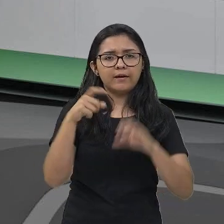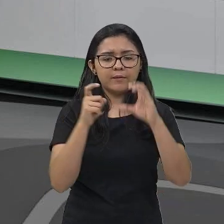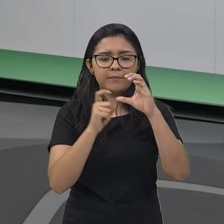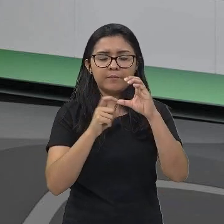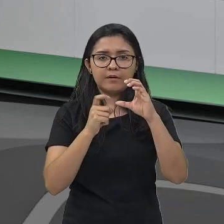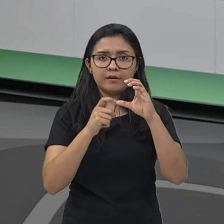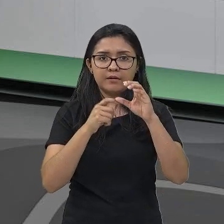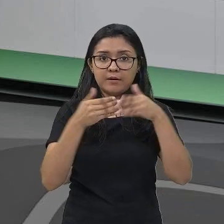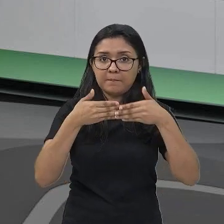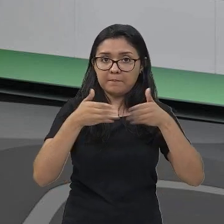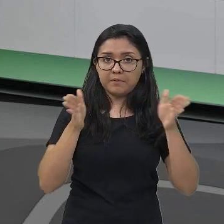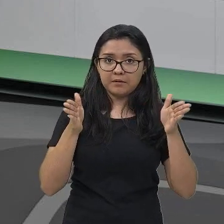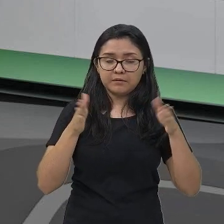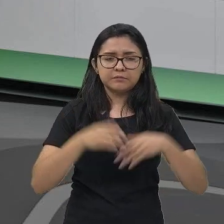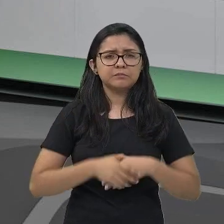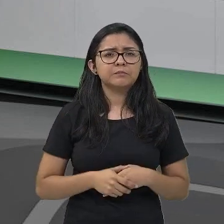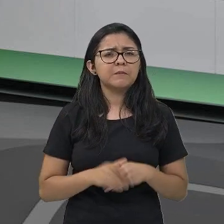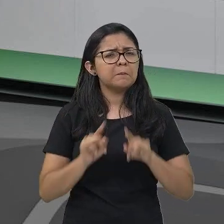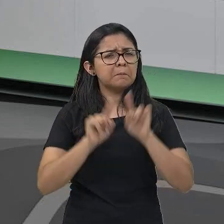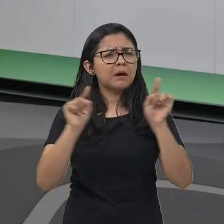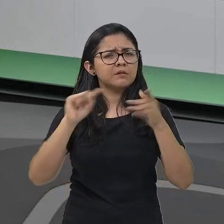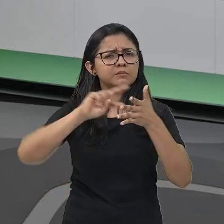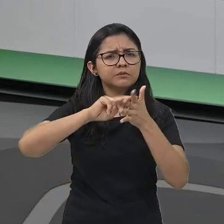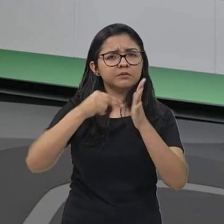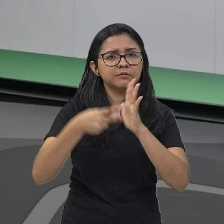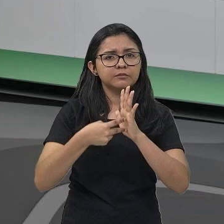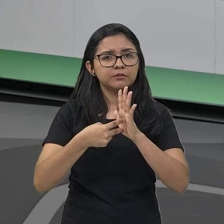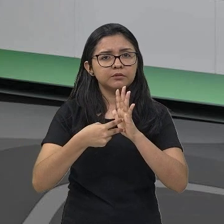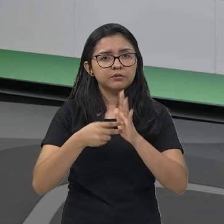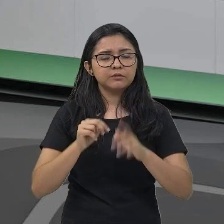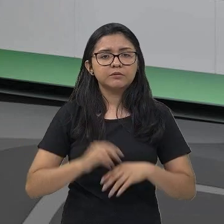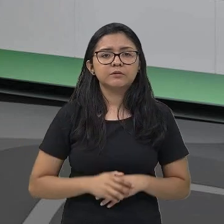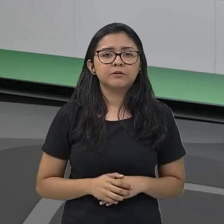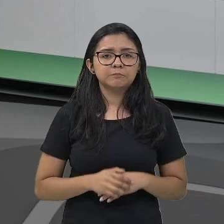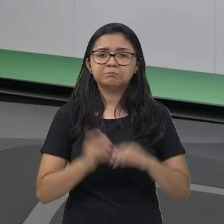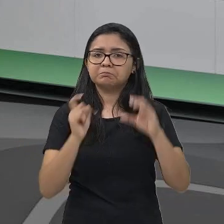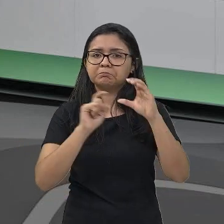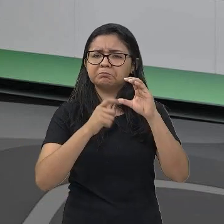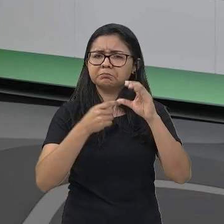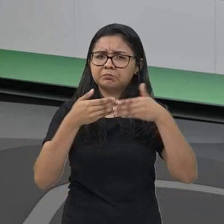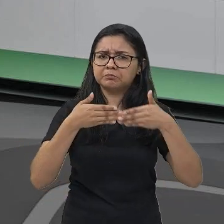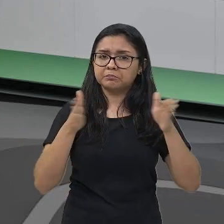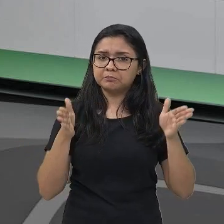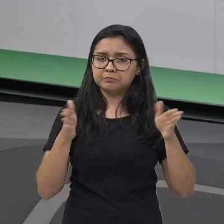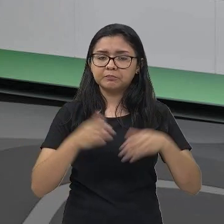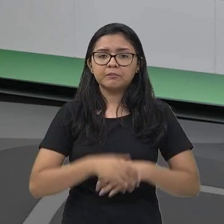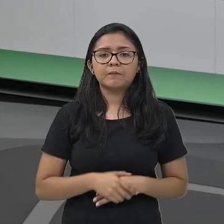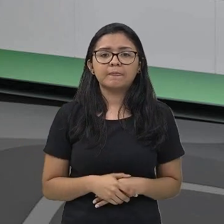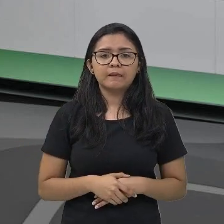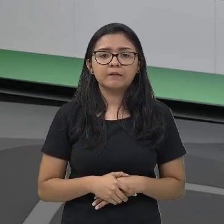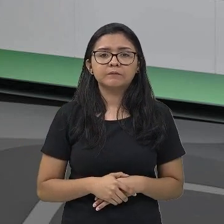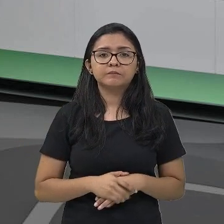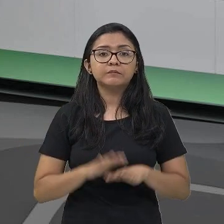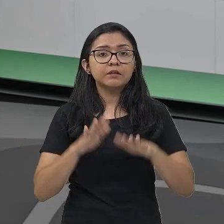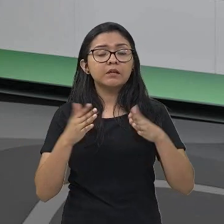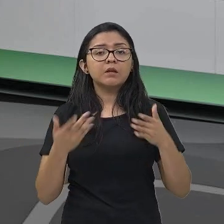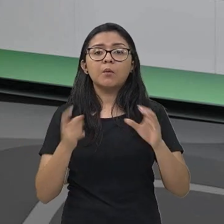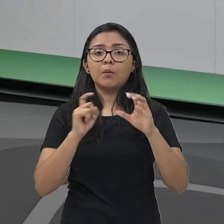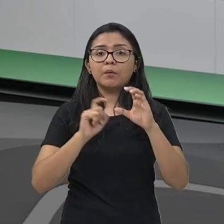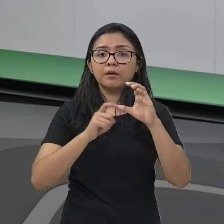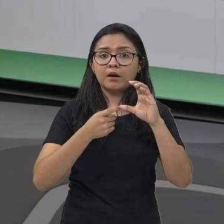carbônica aberta. O que seria, né, uma cadeia carbônica aberta? São aquelas que